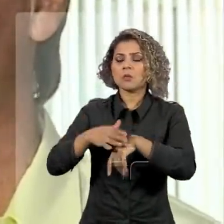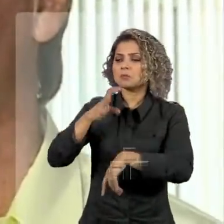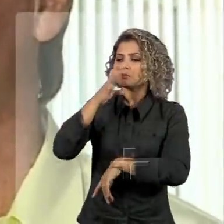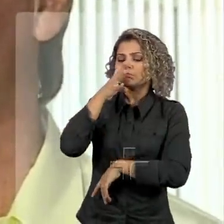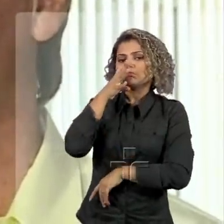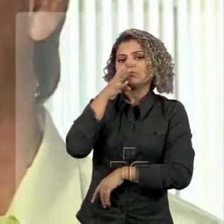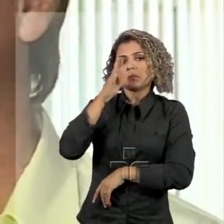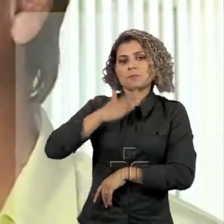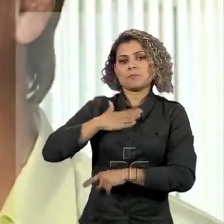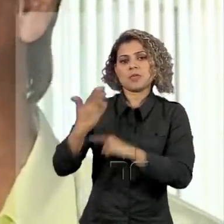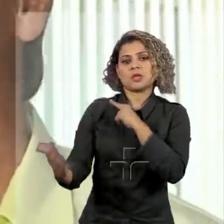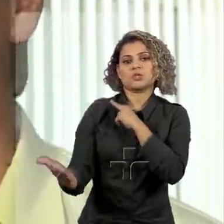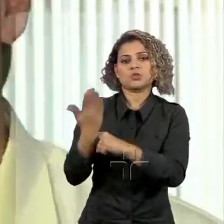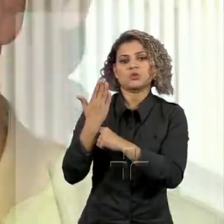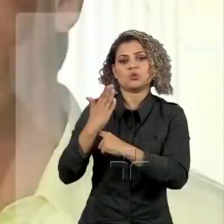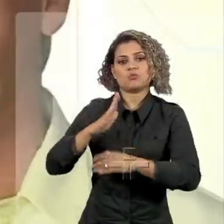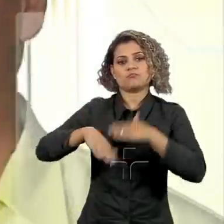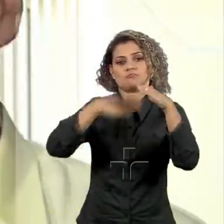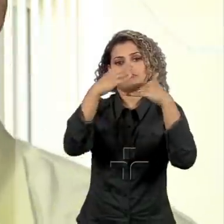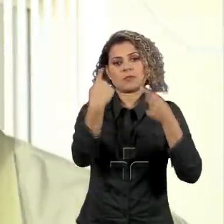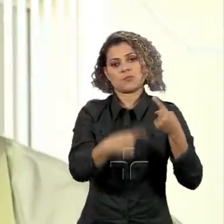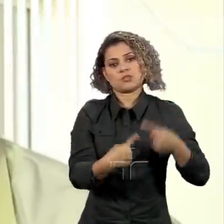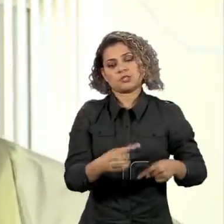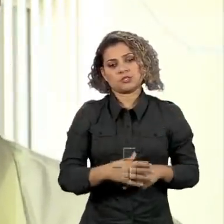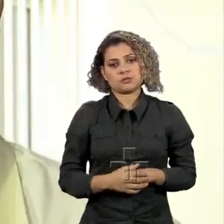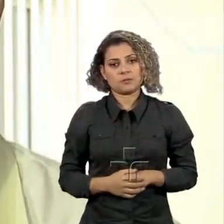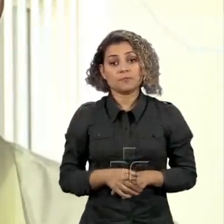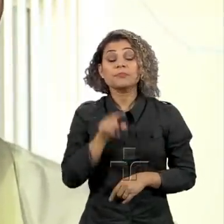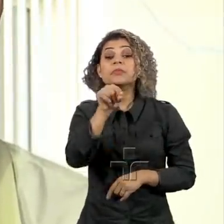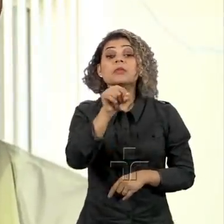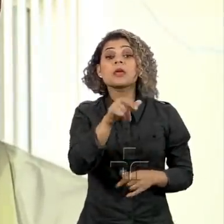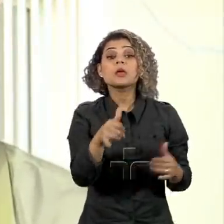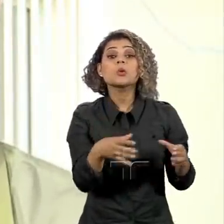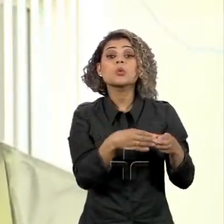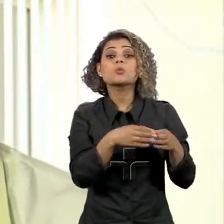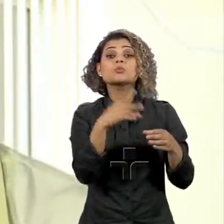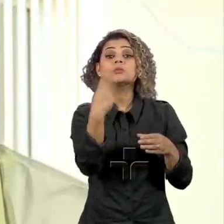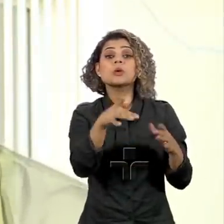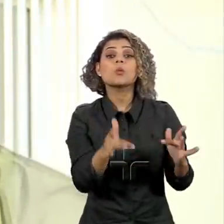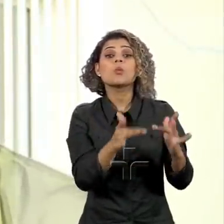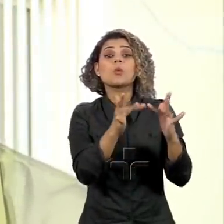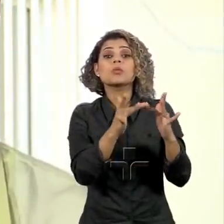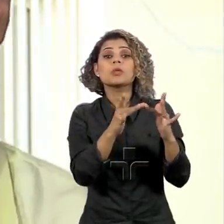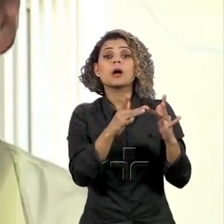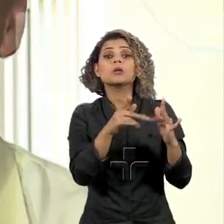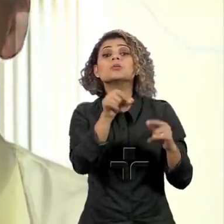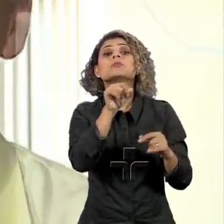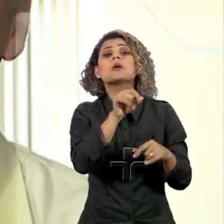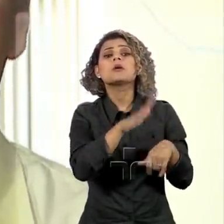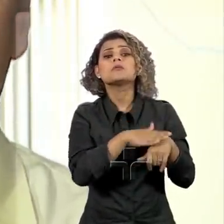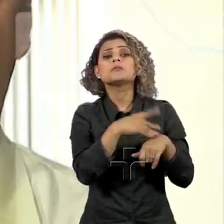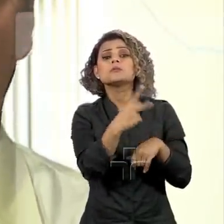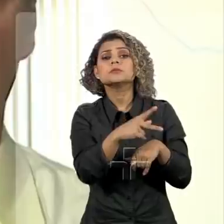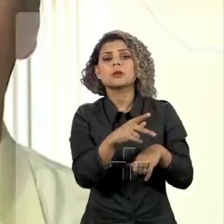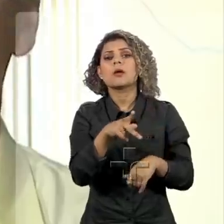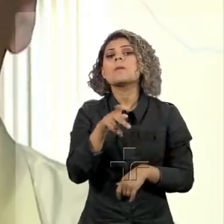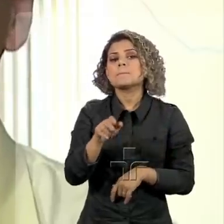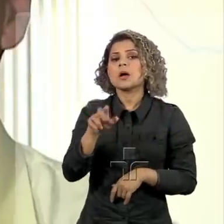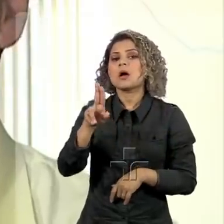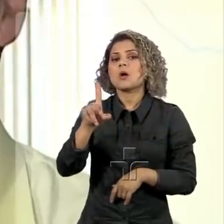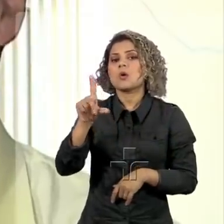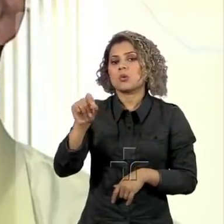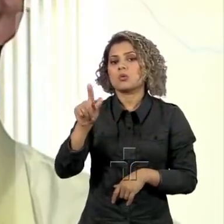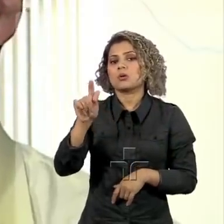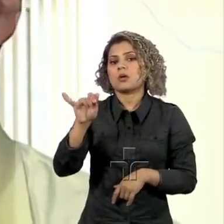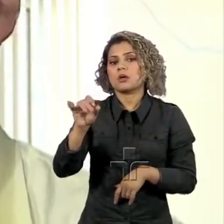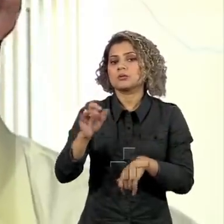crescer politicamente falando. Quem da sua equipe fez o primeiro contato? Foi o Paulo Guedes? Não, foi o Paulo Guedes que conversou com